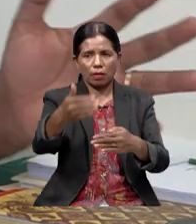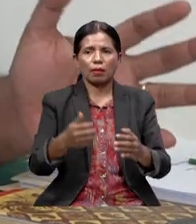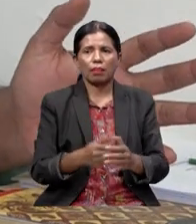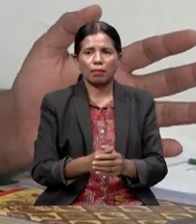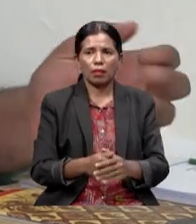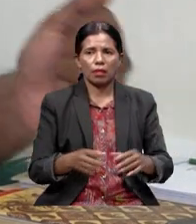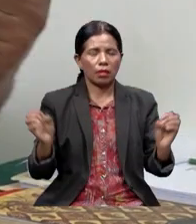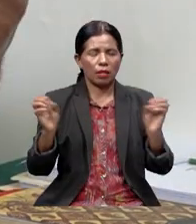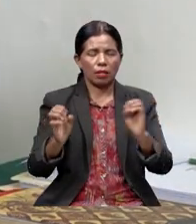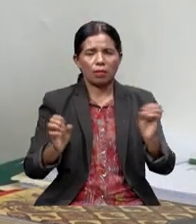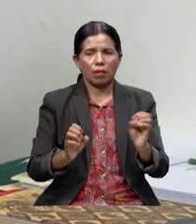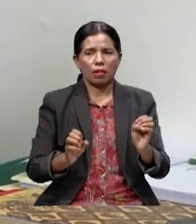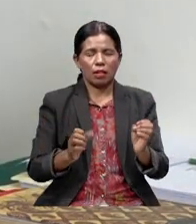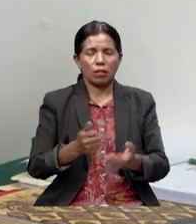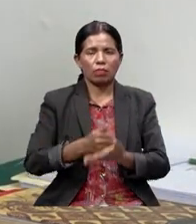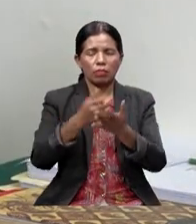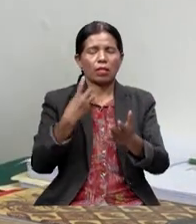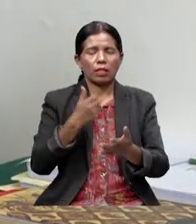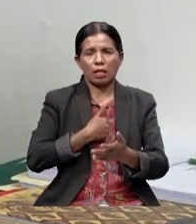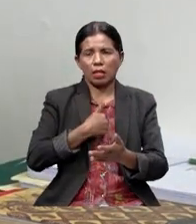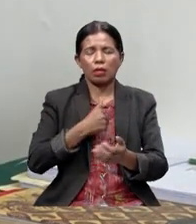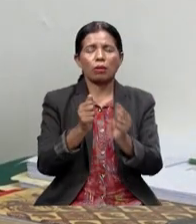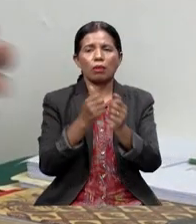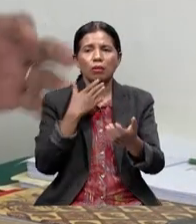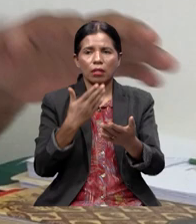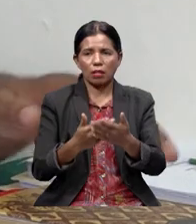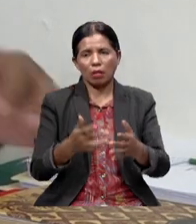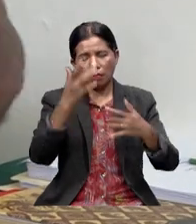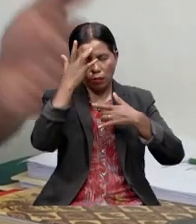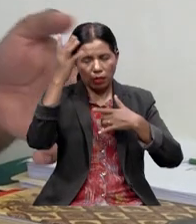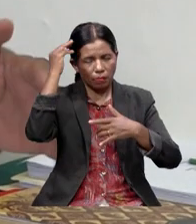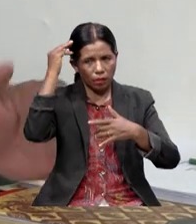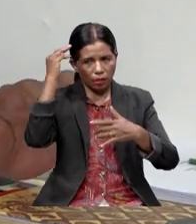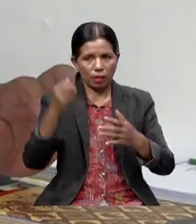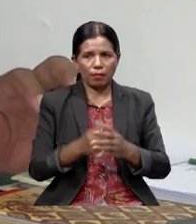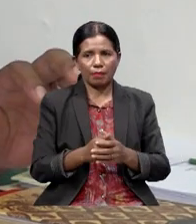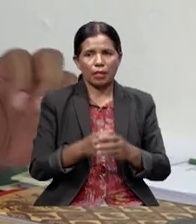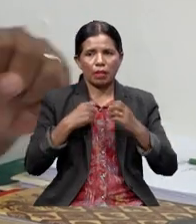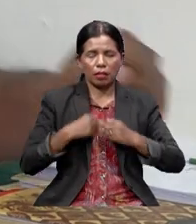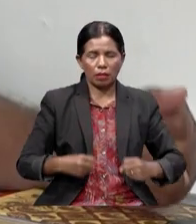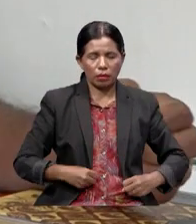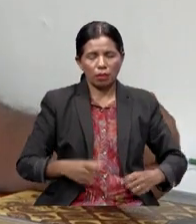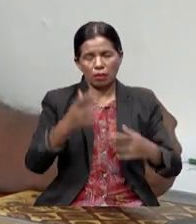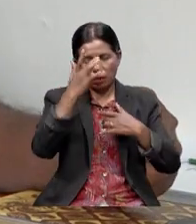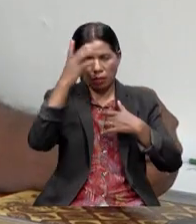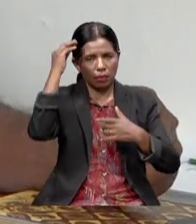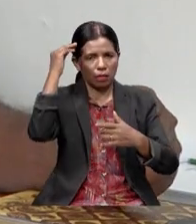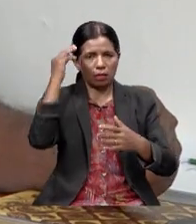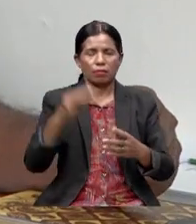nila tahannya an, nila la kontrol ni an di dia. Anto ni bana ih mola sira nebe ita den saudi mental ini be musuh agora para para kos.